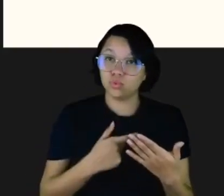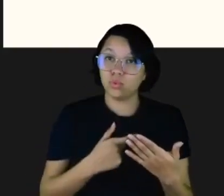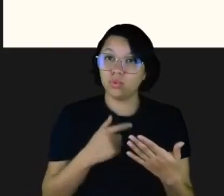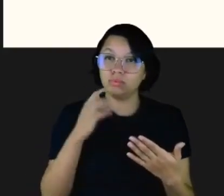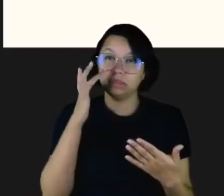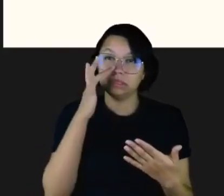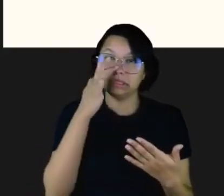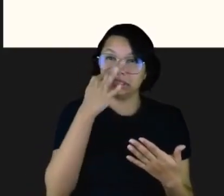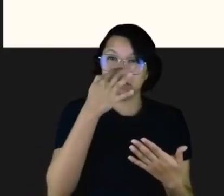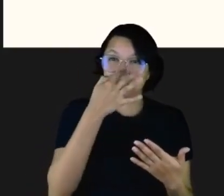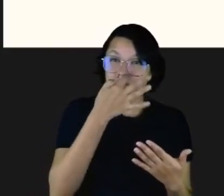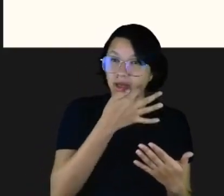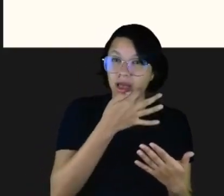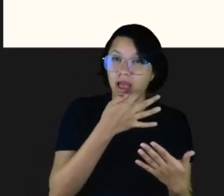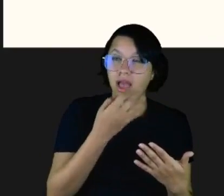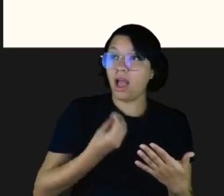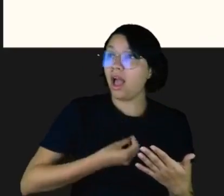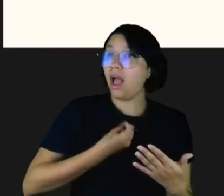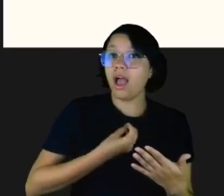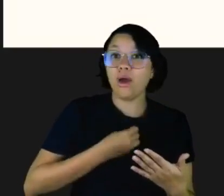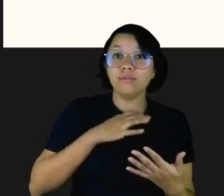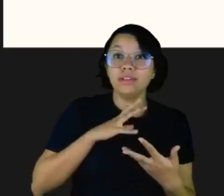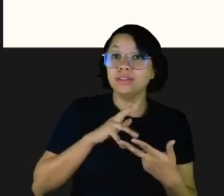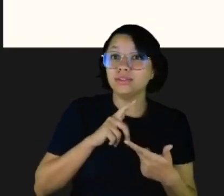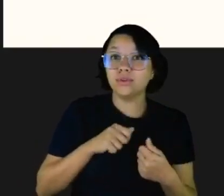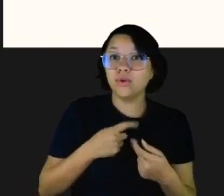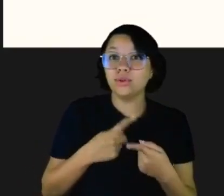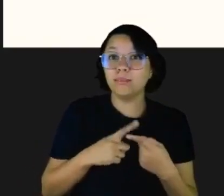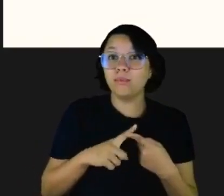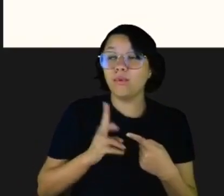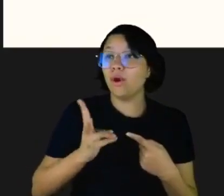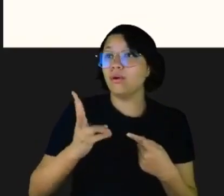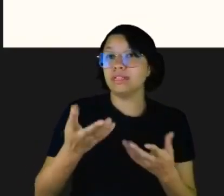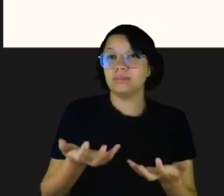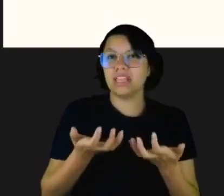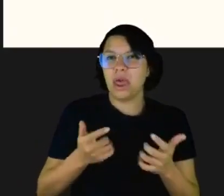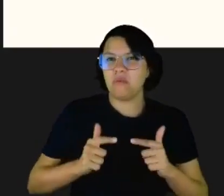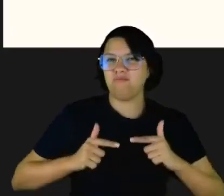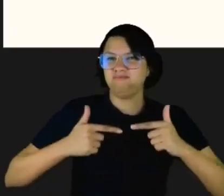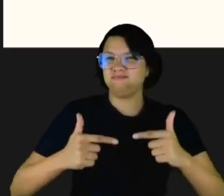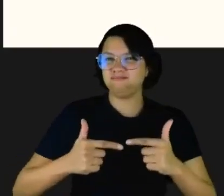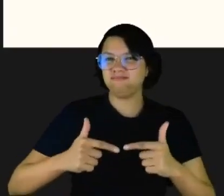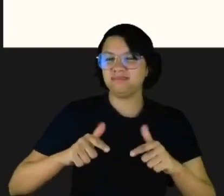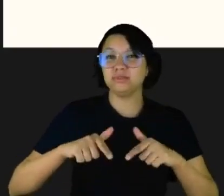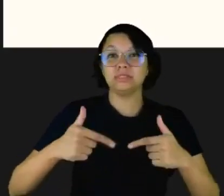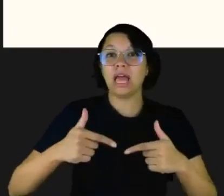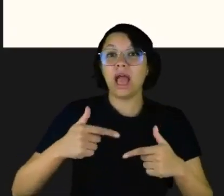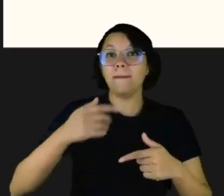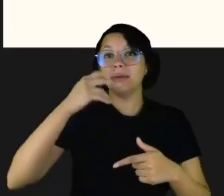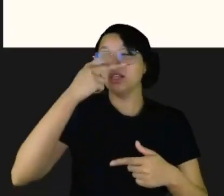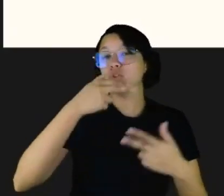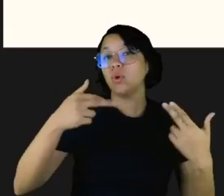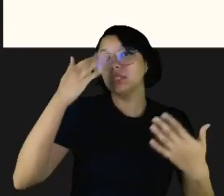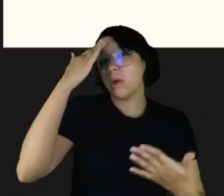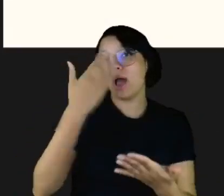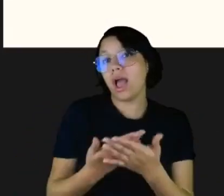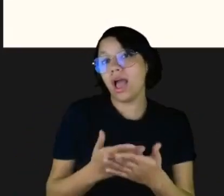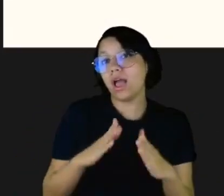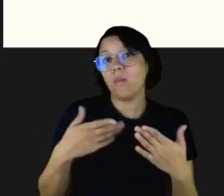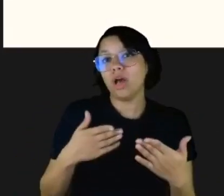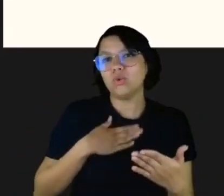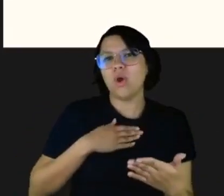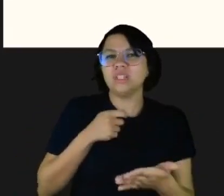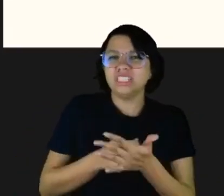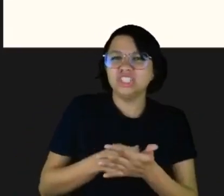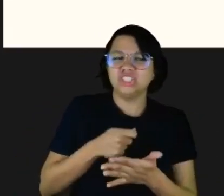teimosos a vida inteira, porque eu sempre quero lutar por aquilo que eu acredito. E enquanto eu estou insistindo